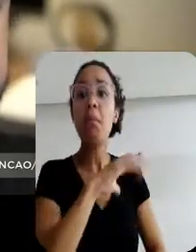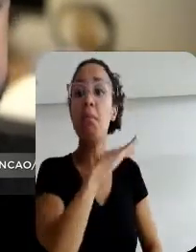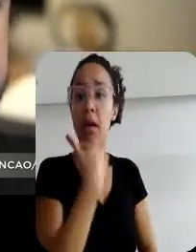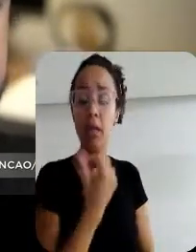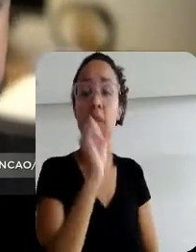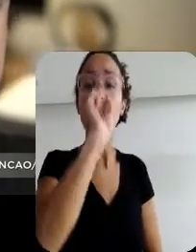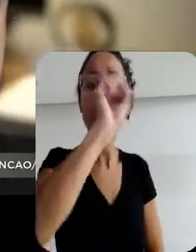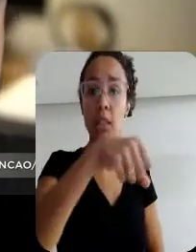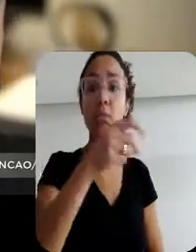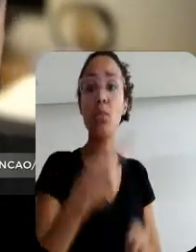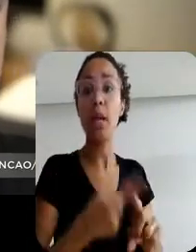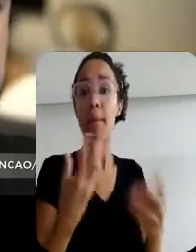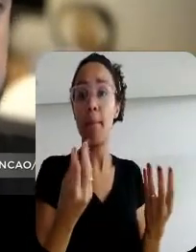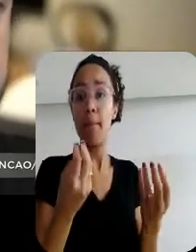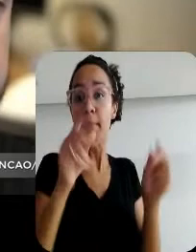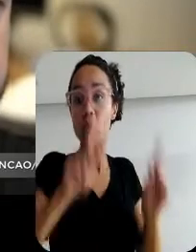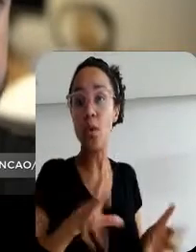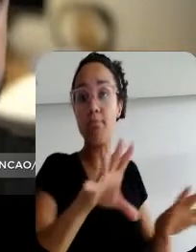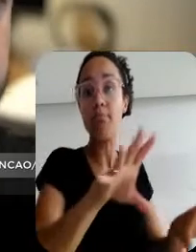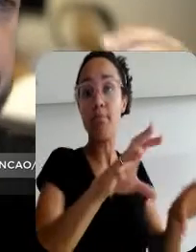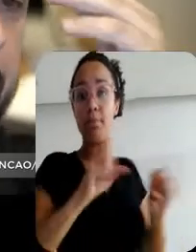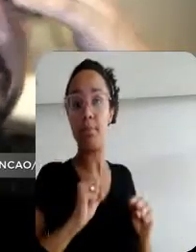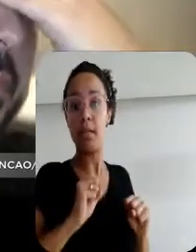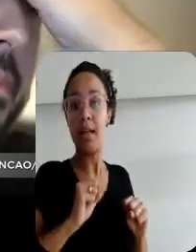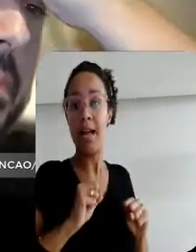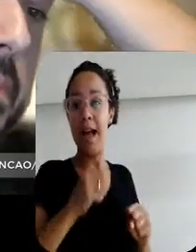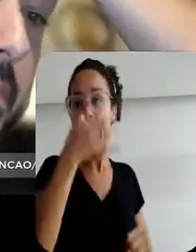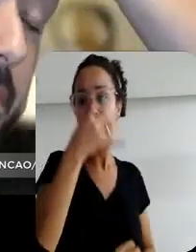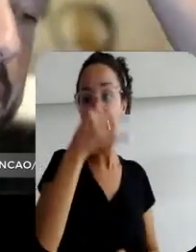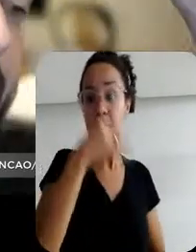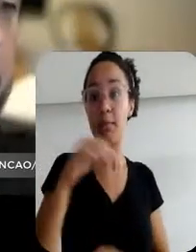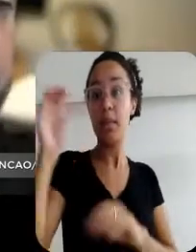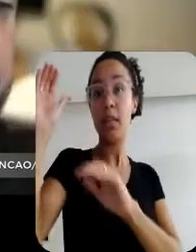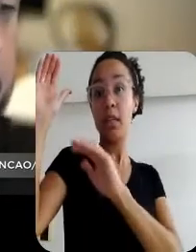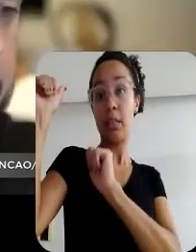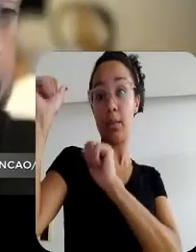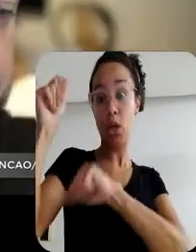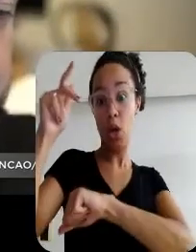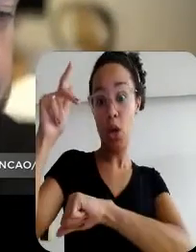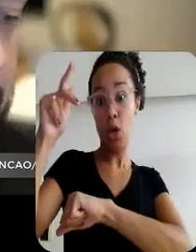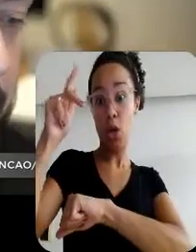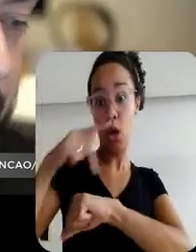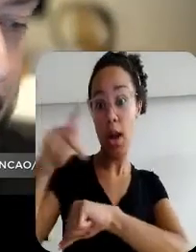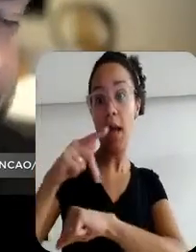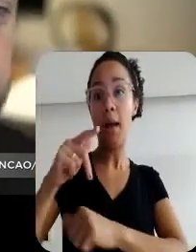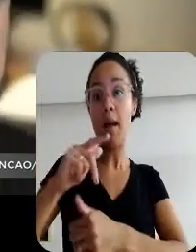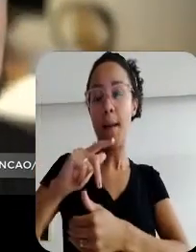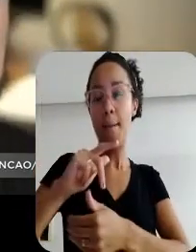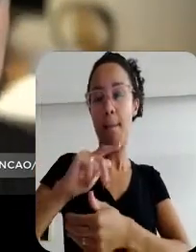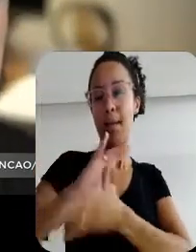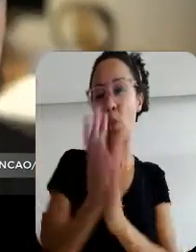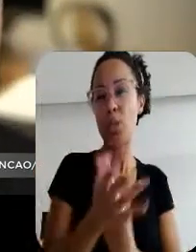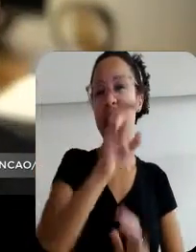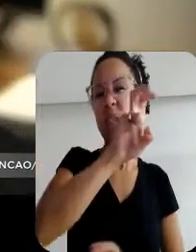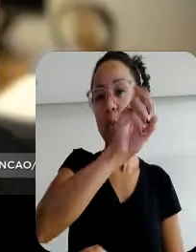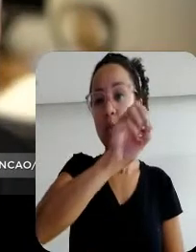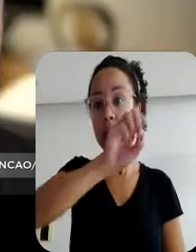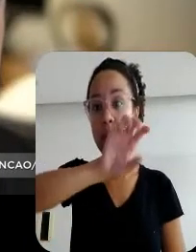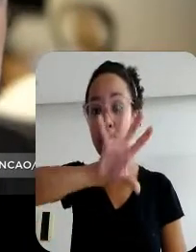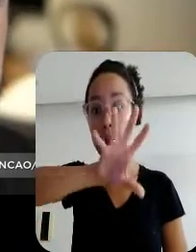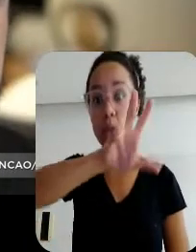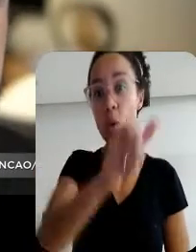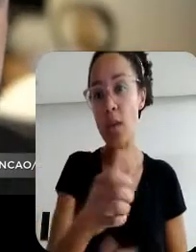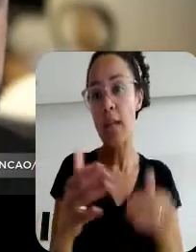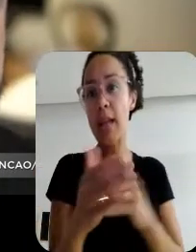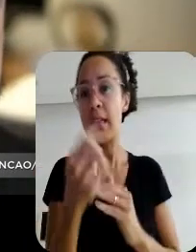É estimado entre 50 e 100 milhões, mas é no mínimo coisa do dobro da Primeira Guerra, ou mais do que a Primeira e a Segunda Guerra somadas, se você somar quem morreu